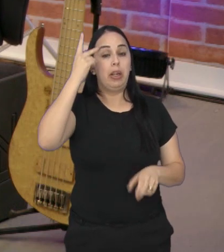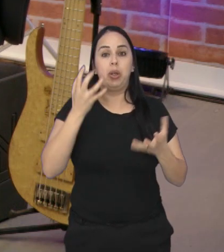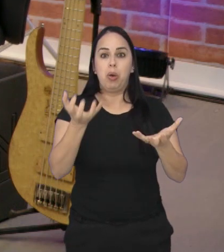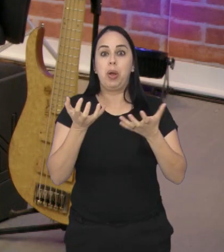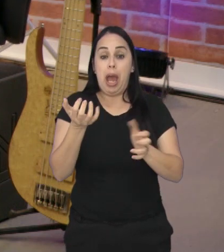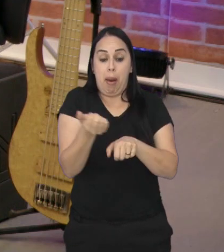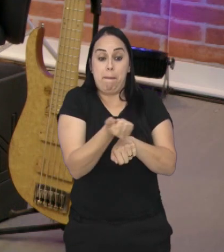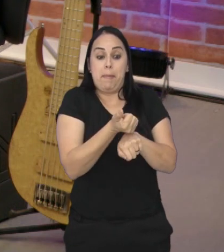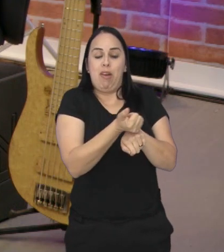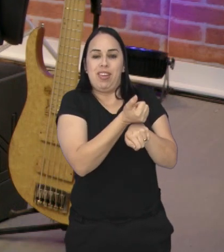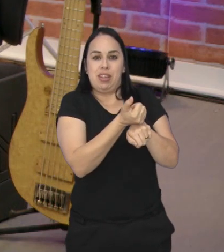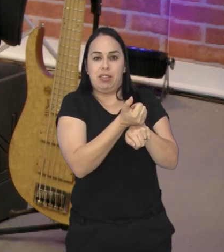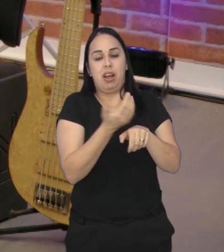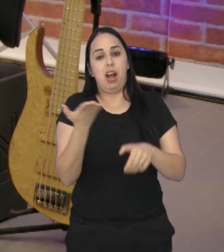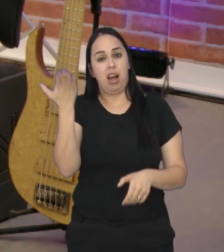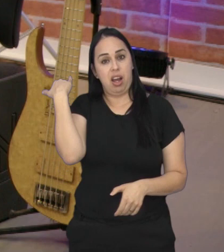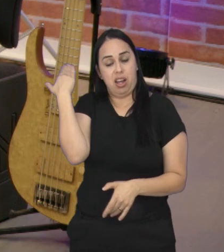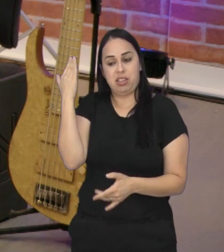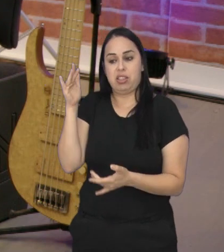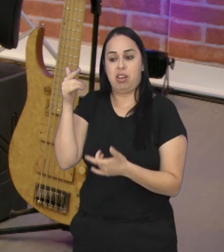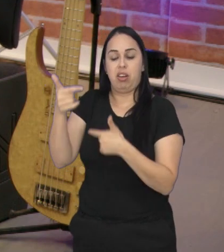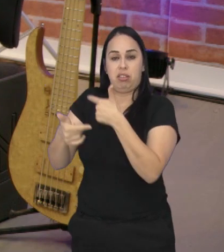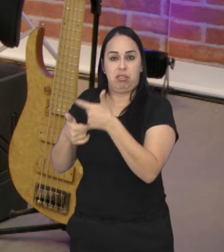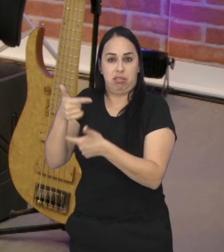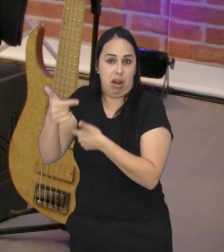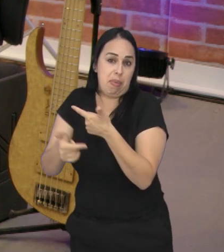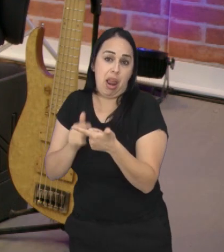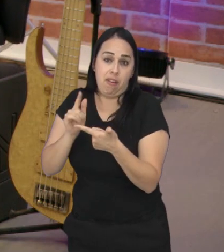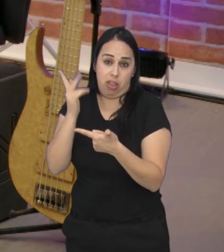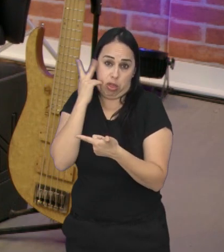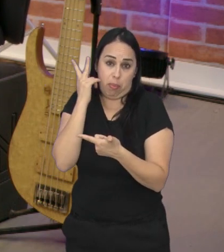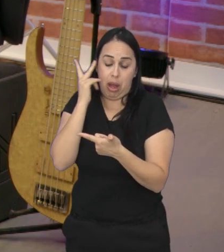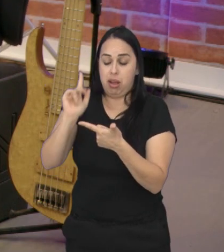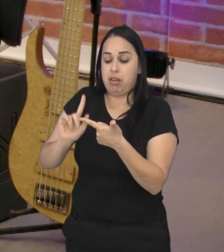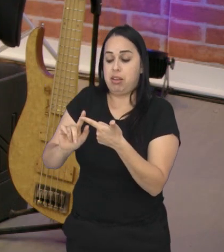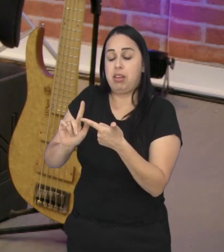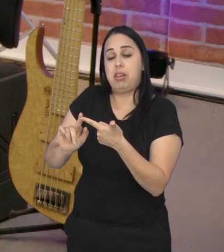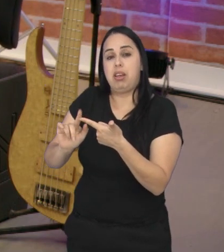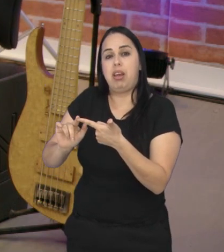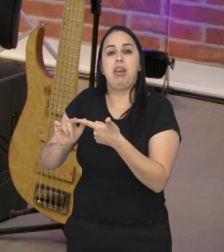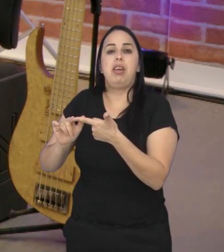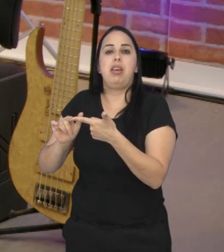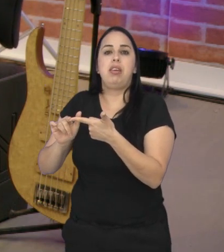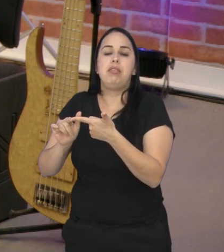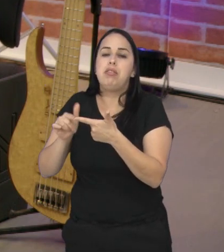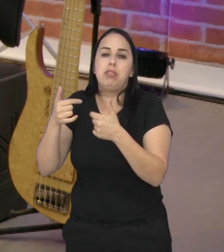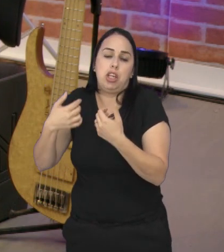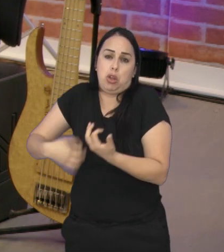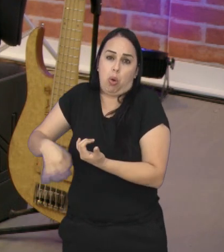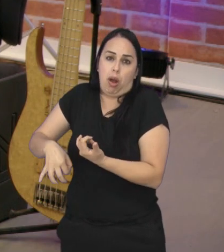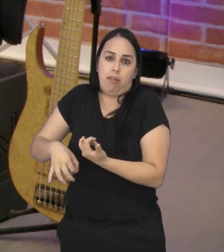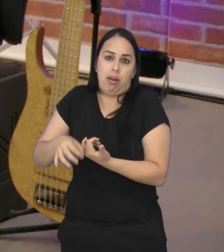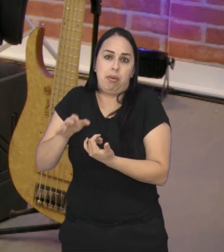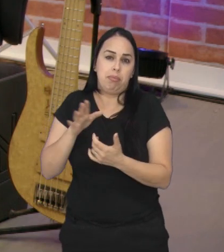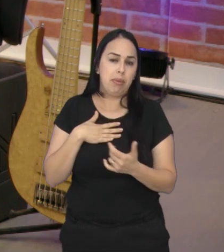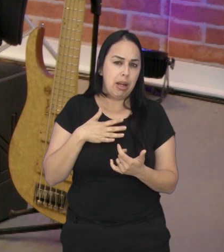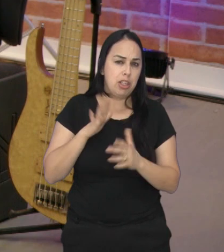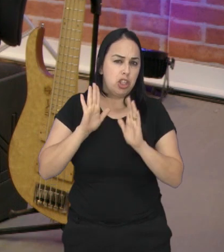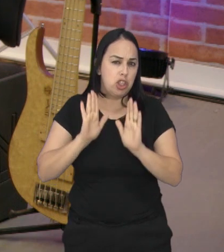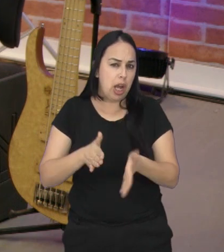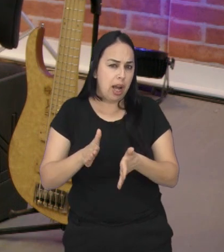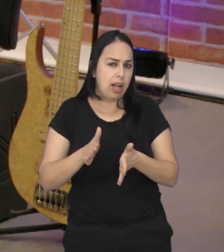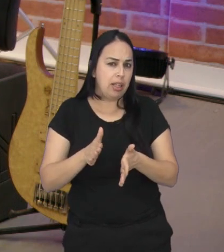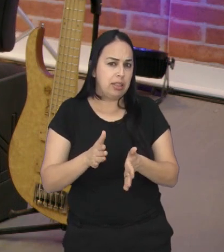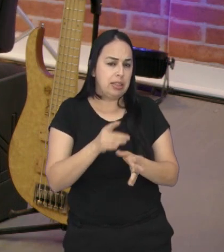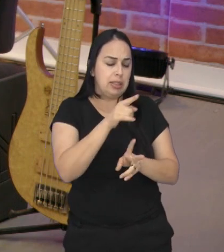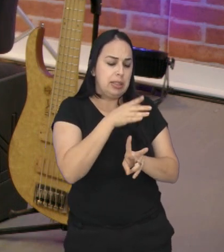vida. Porque até então você tocava e trabalhava. Sim. Você já chegou a ter uma outra carreira ao lado da